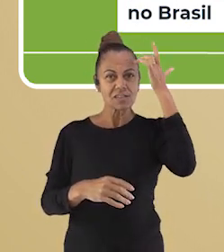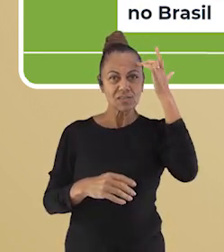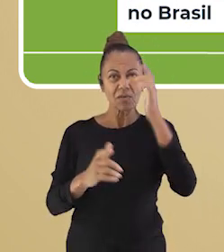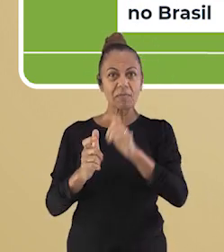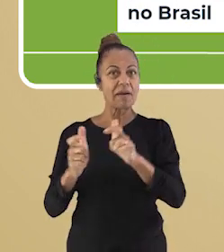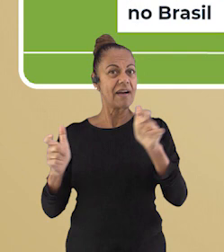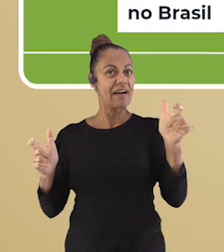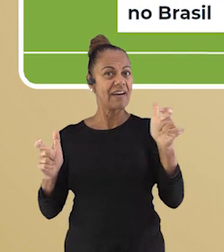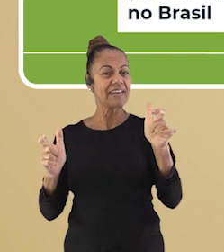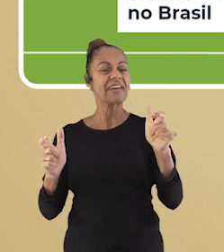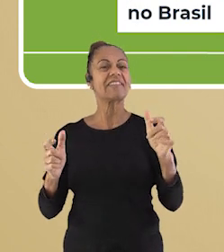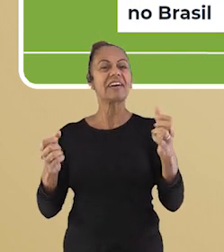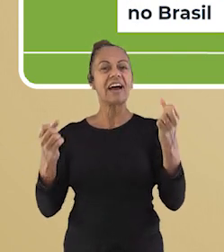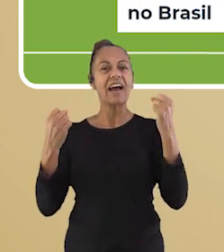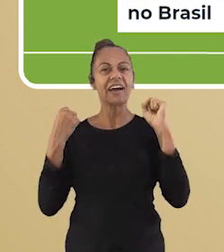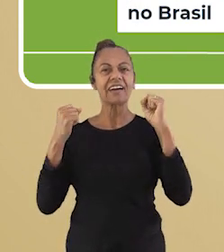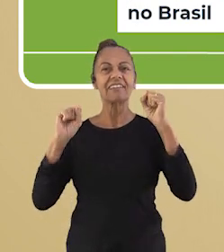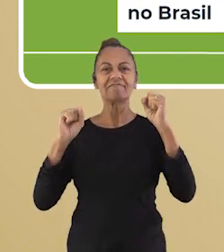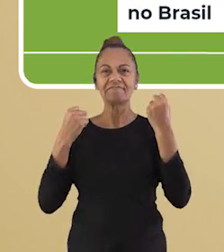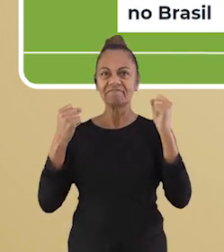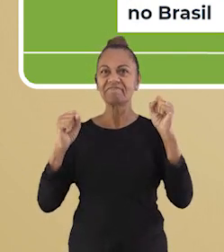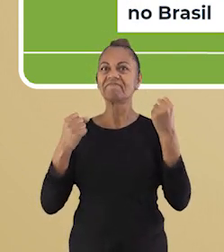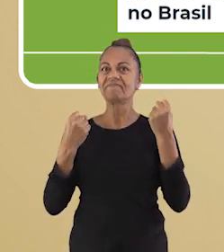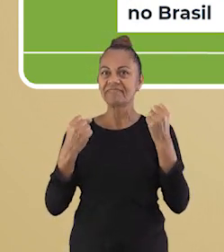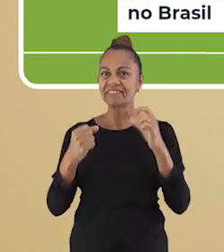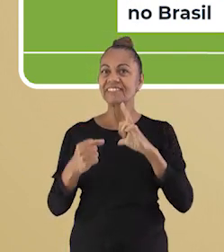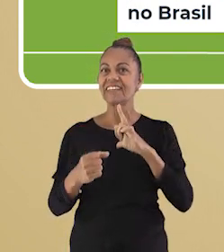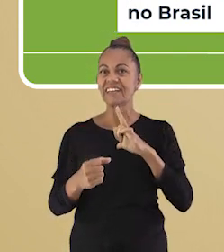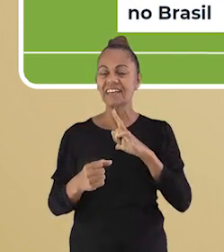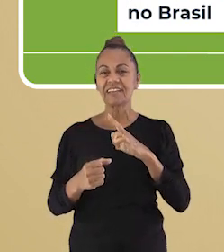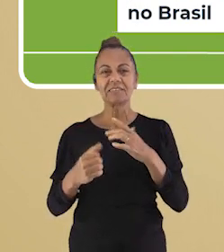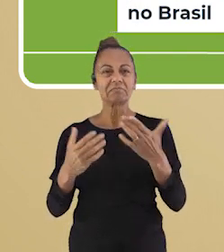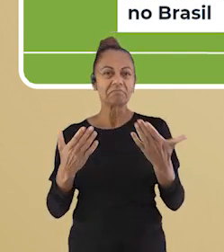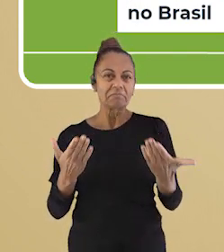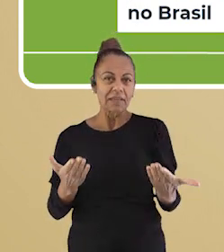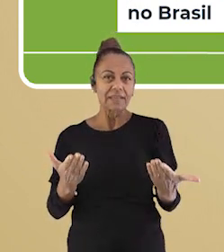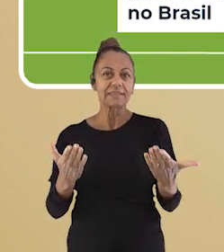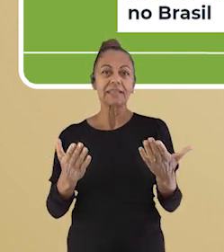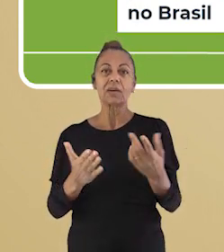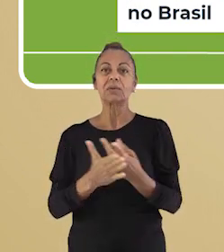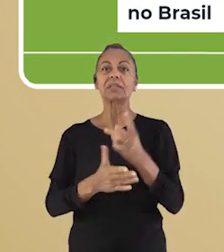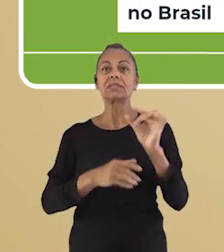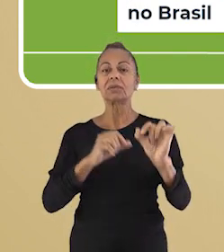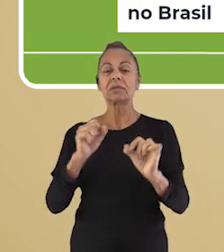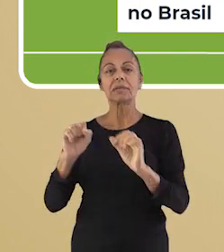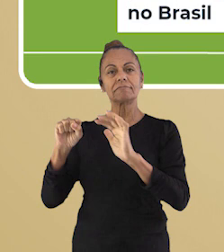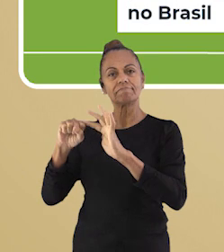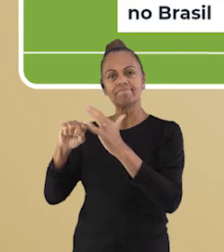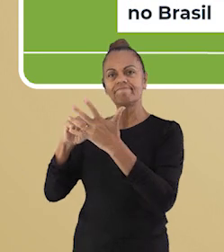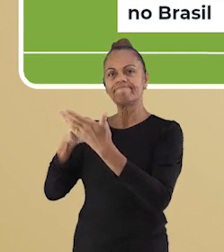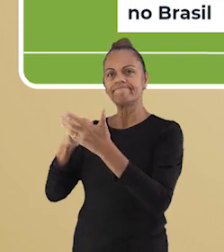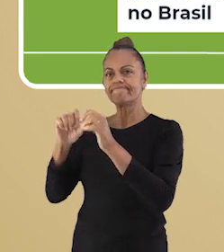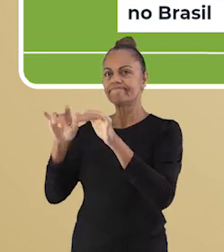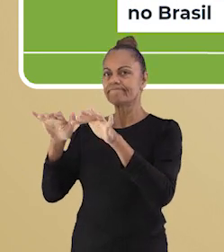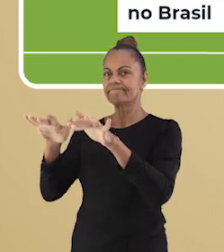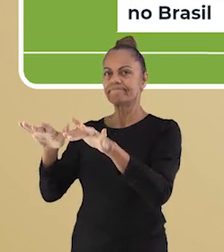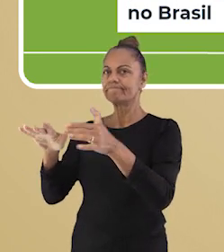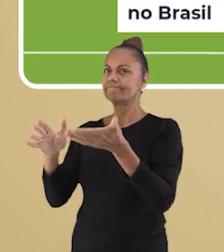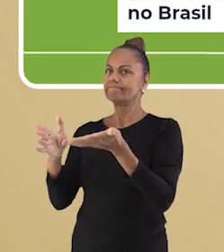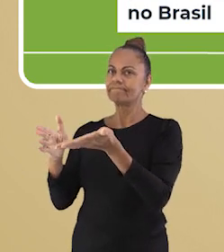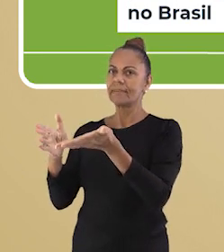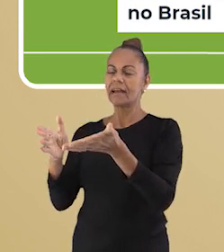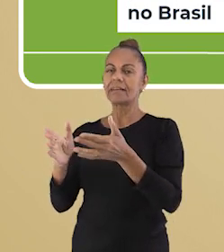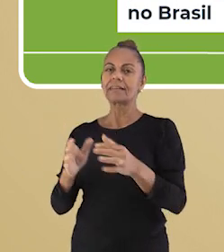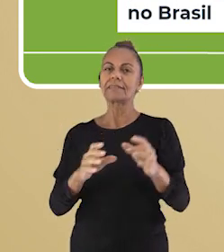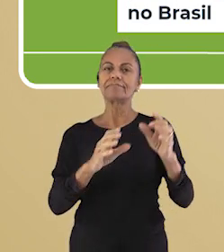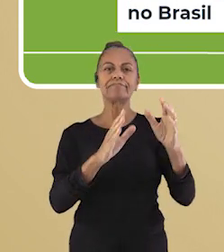praticava atividade física? É claro que com o aparecimento da pandemia da Covid-19, na qual tivemos que